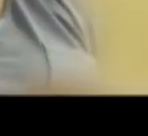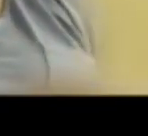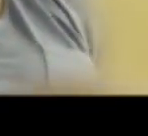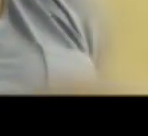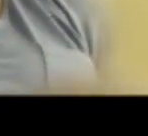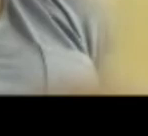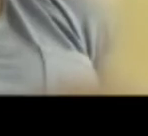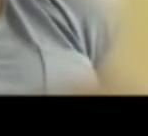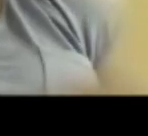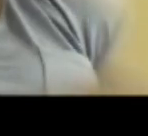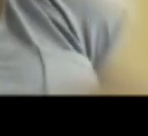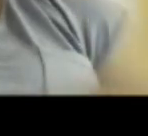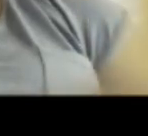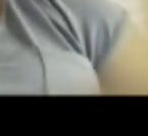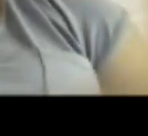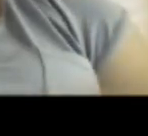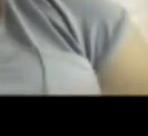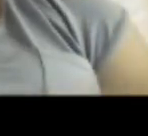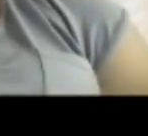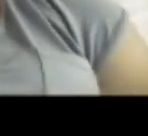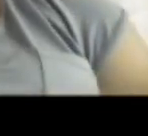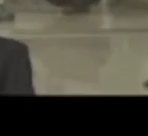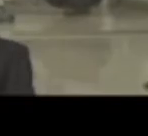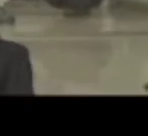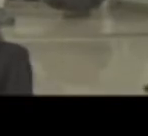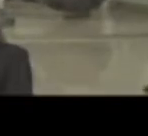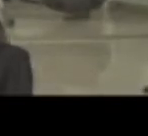não sei porquê,